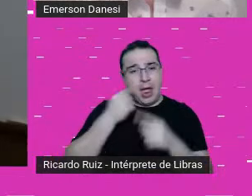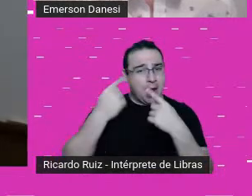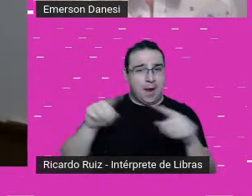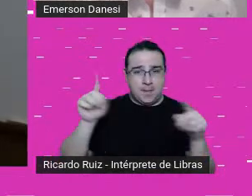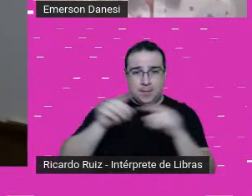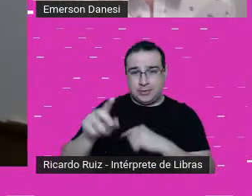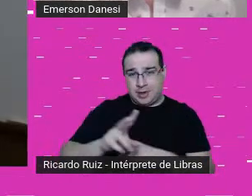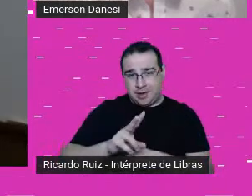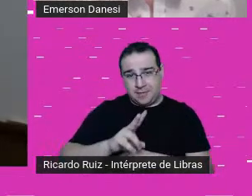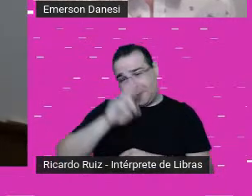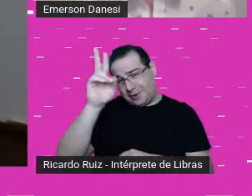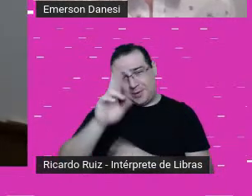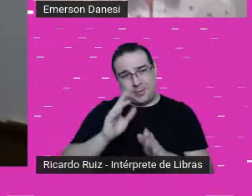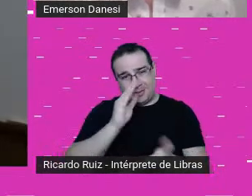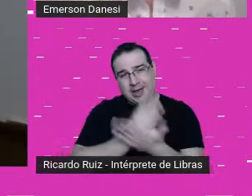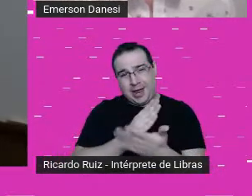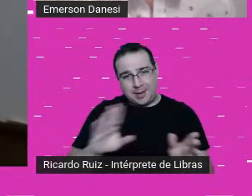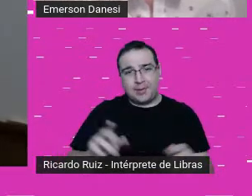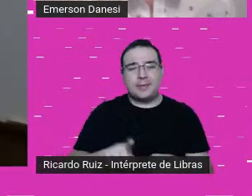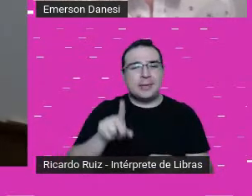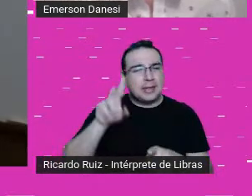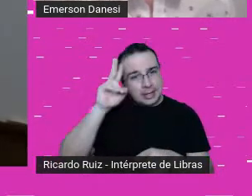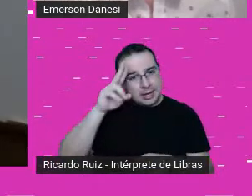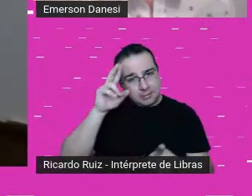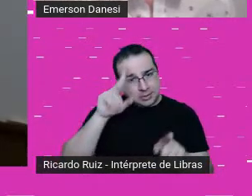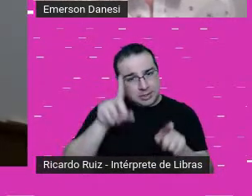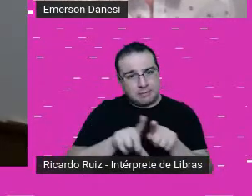saiu, mas eu lembro de experimentações, por exemplo,